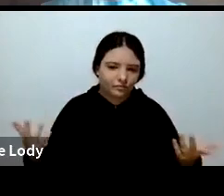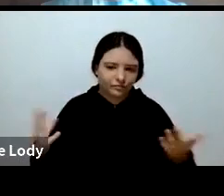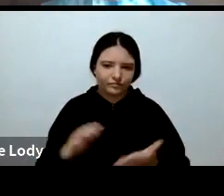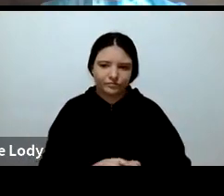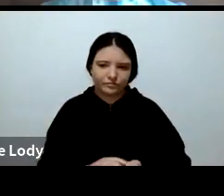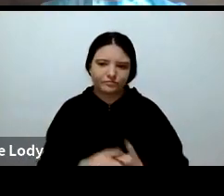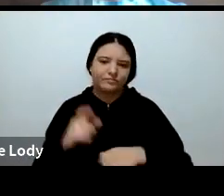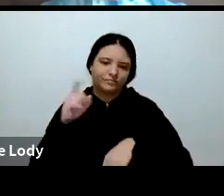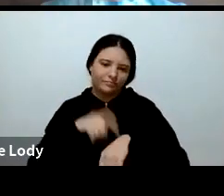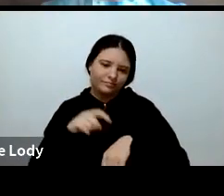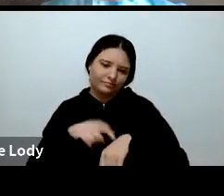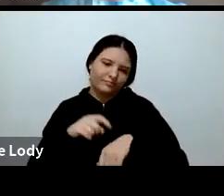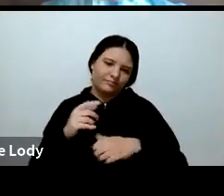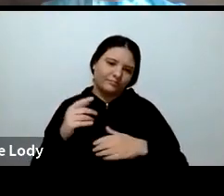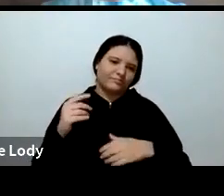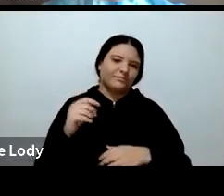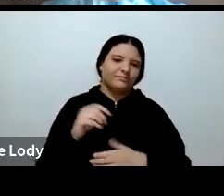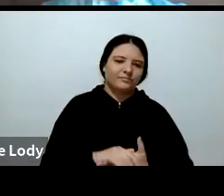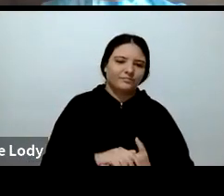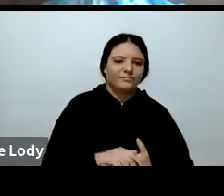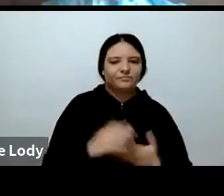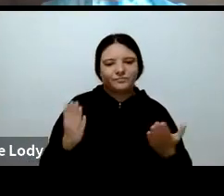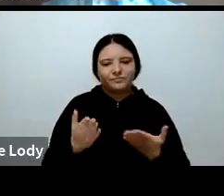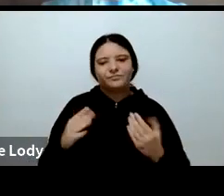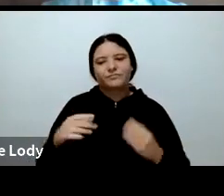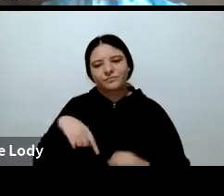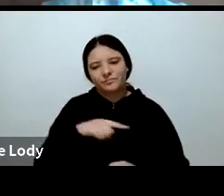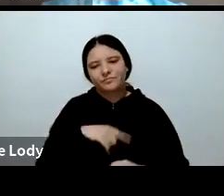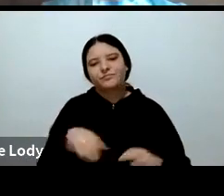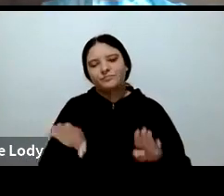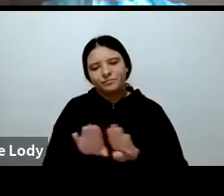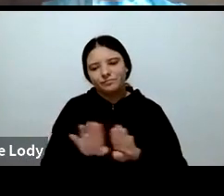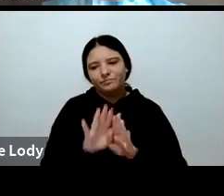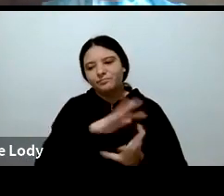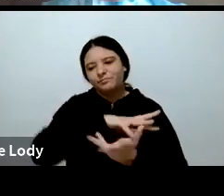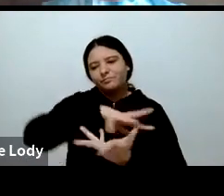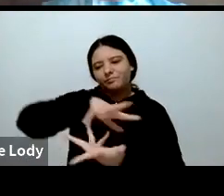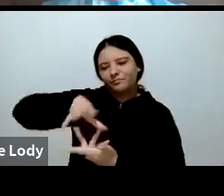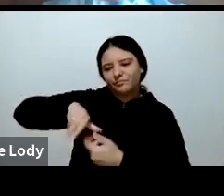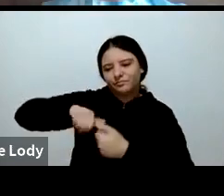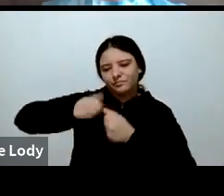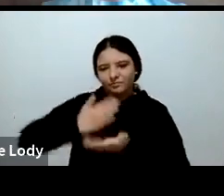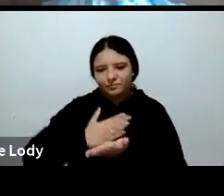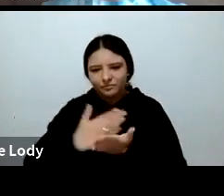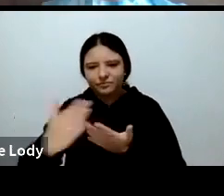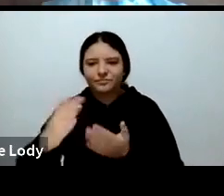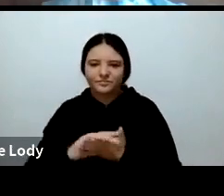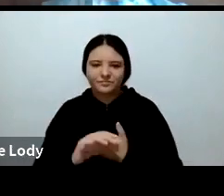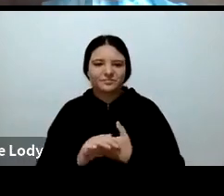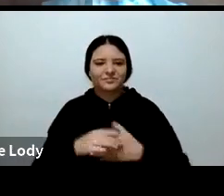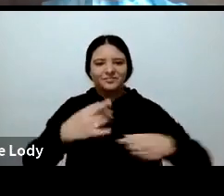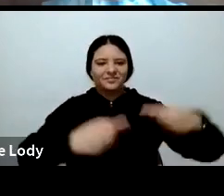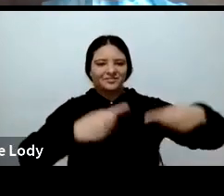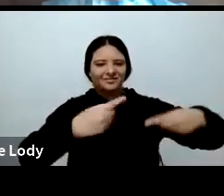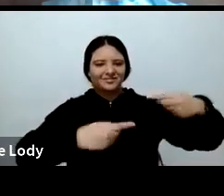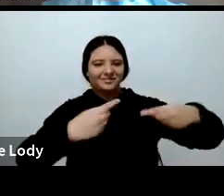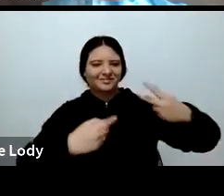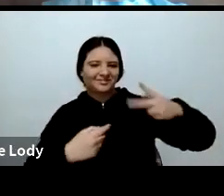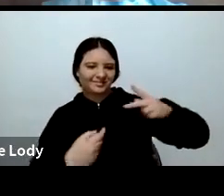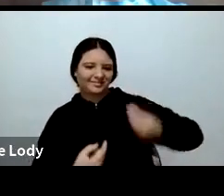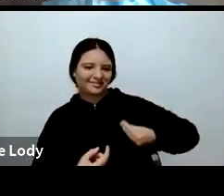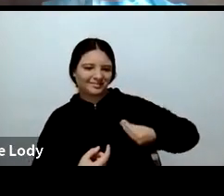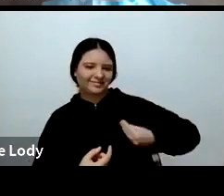essas desconstruções, né? E aí a gente parte para o mundo, né? Eu estou interessado lá na sua discussão sobre as vivências,